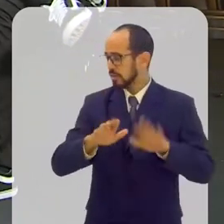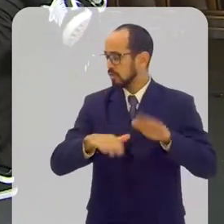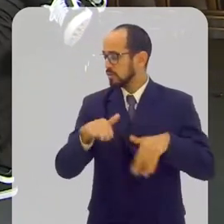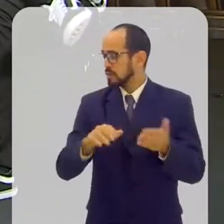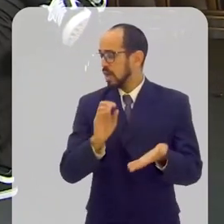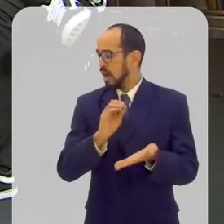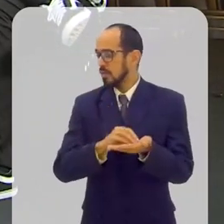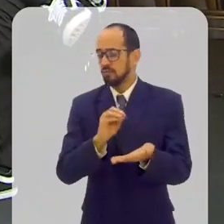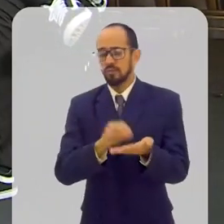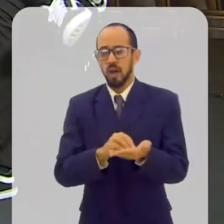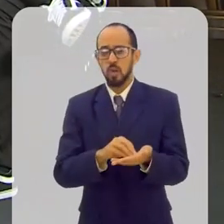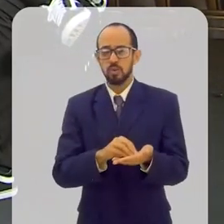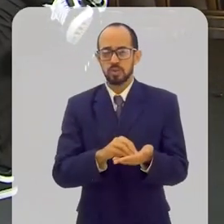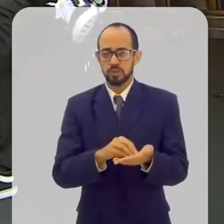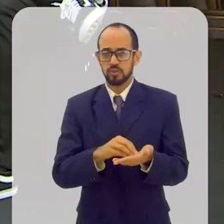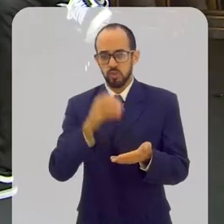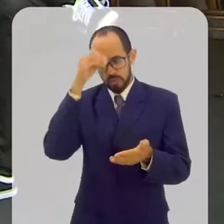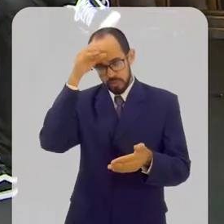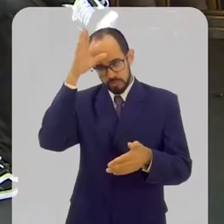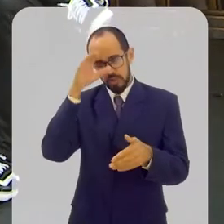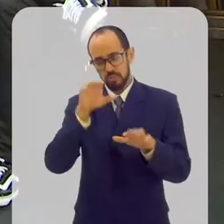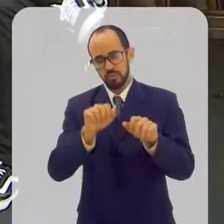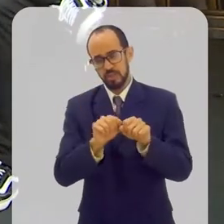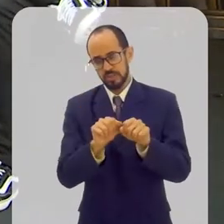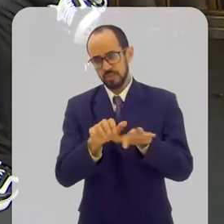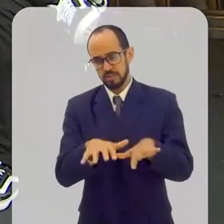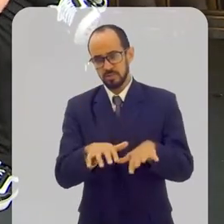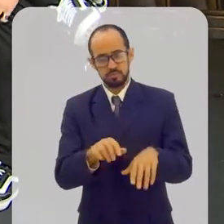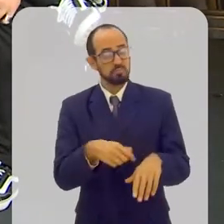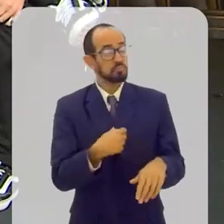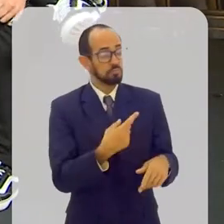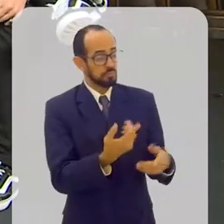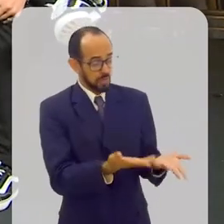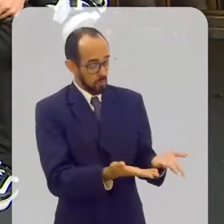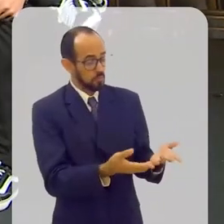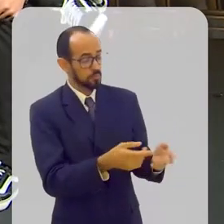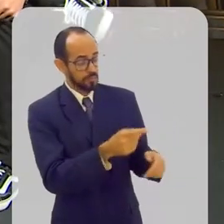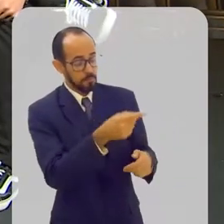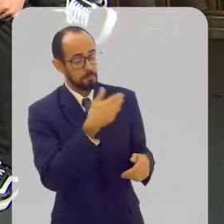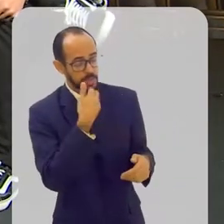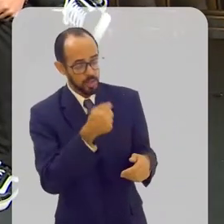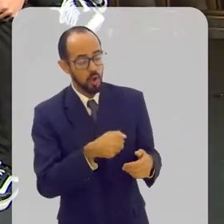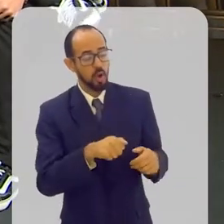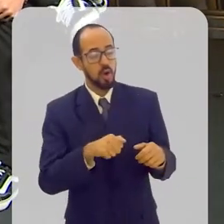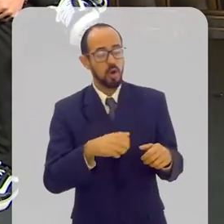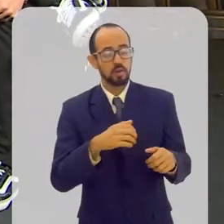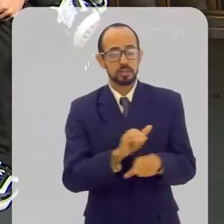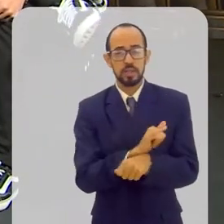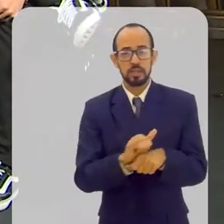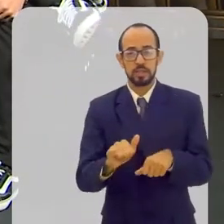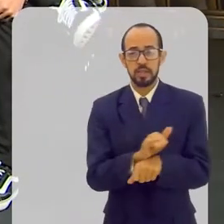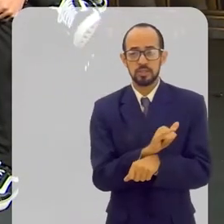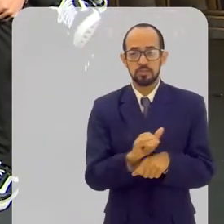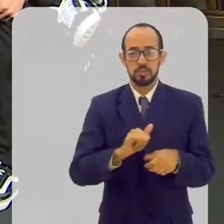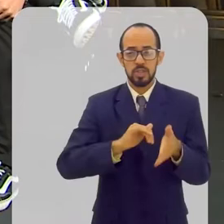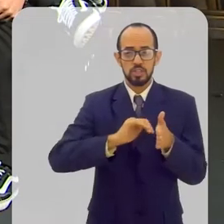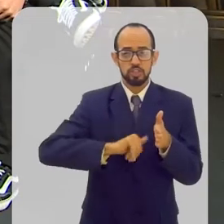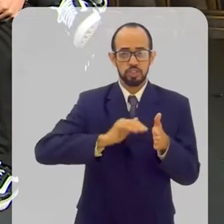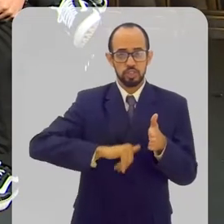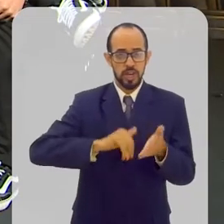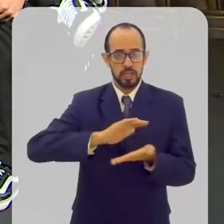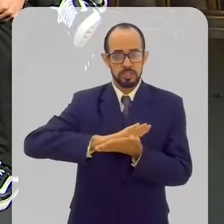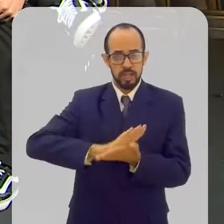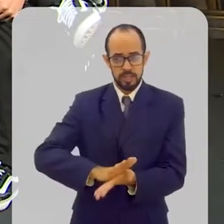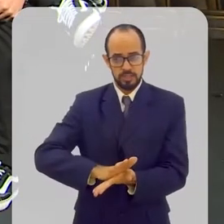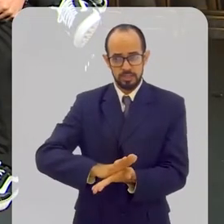pessoas estereotipem. Eu bato nessa tecla. Eu acho que a melhor forma de você desconstruir o racismo religioso